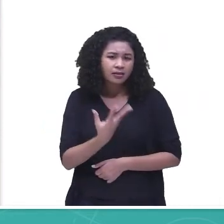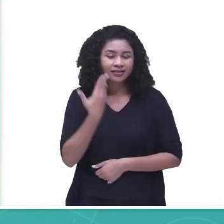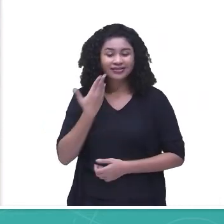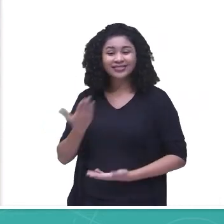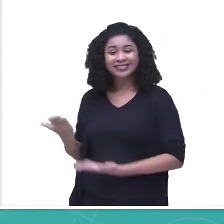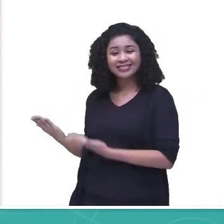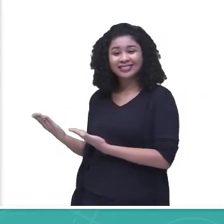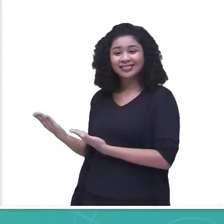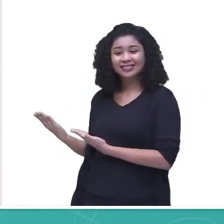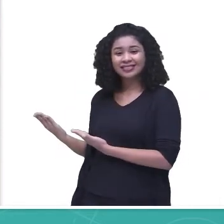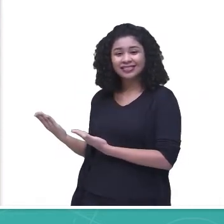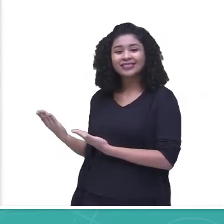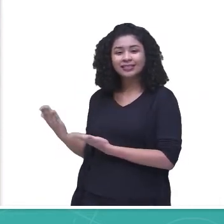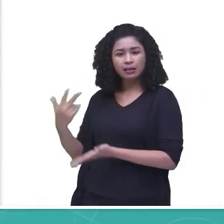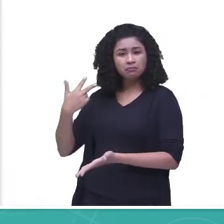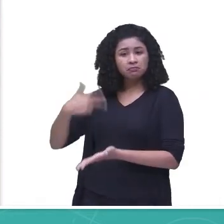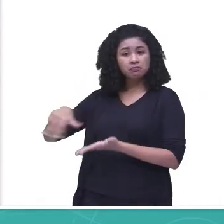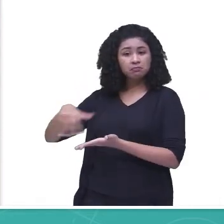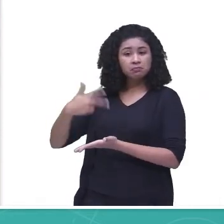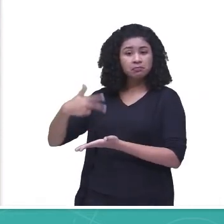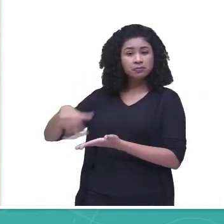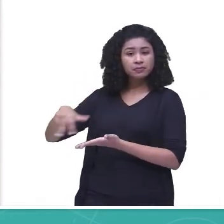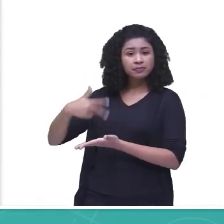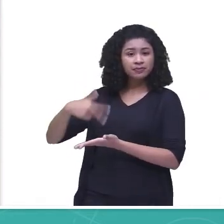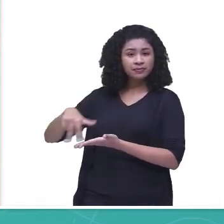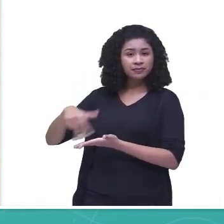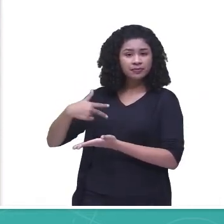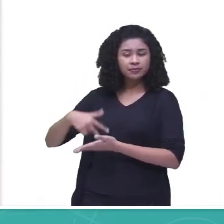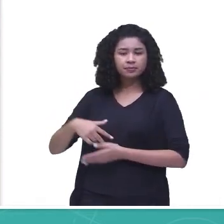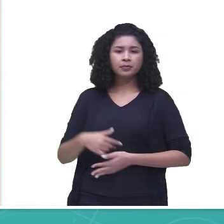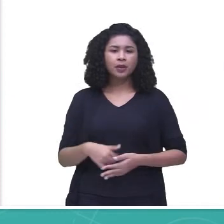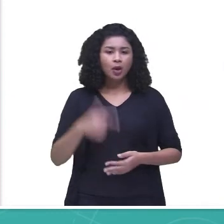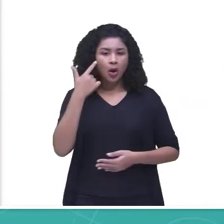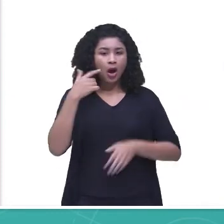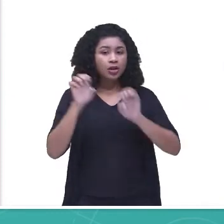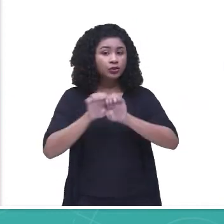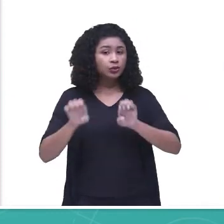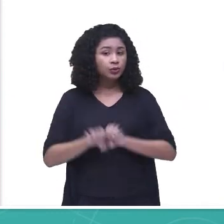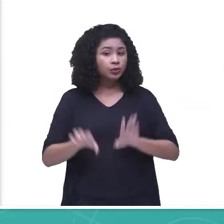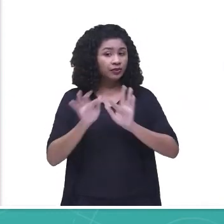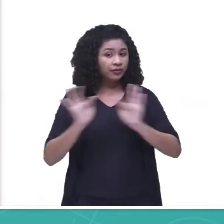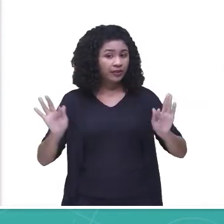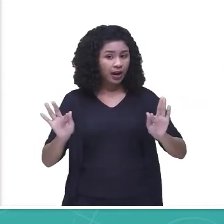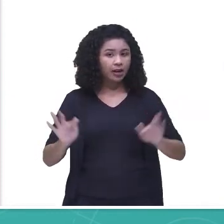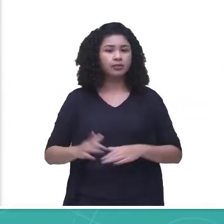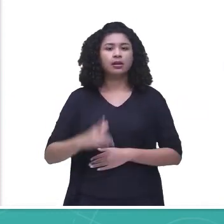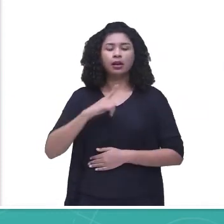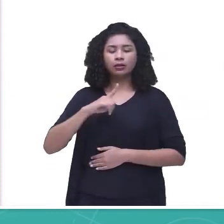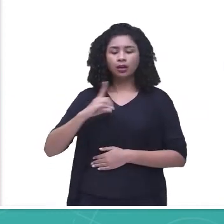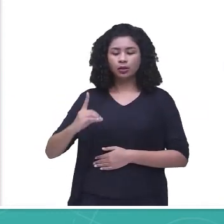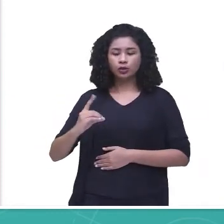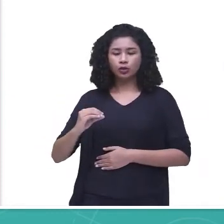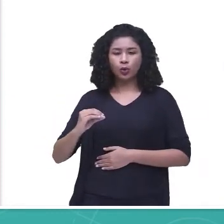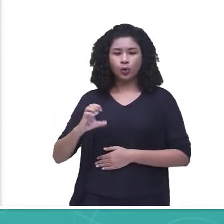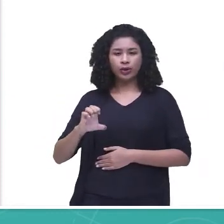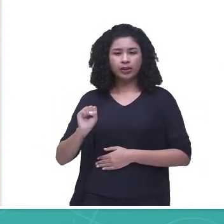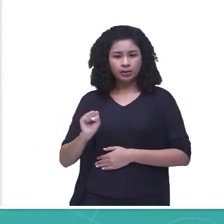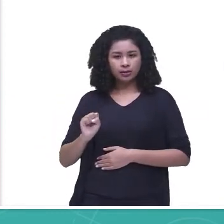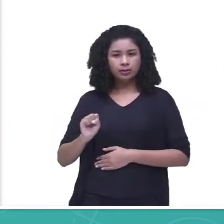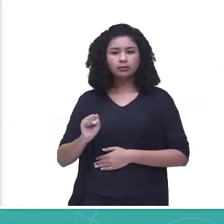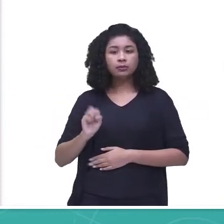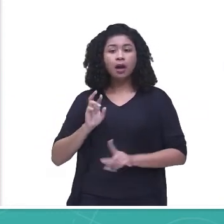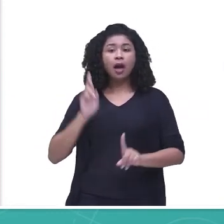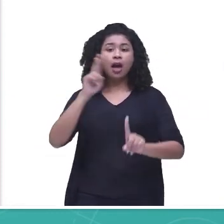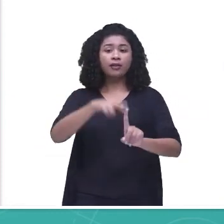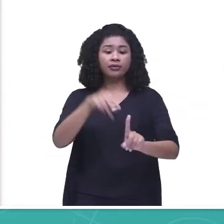nessa personagem dançando. Olha, preste atenção na estrutura, gente. Eu tenho o does, né, porque eu estou me referindo a ela. Aí